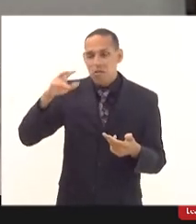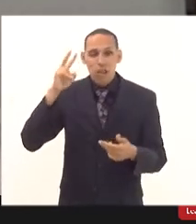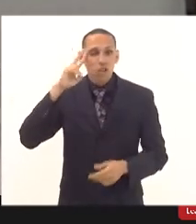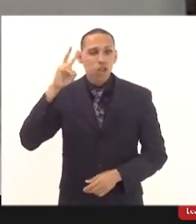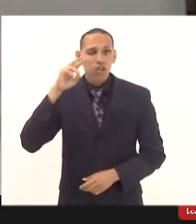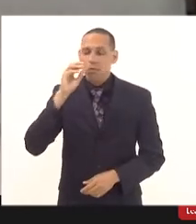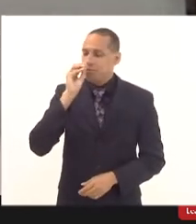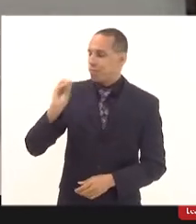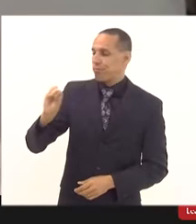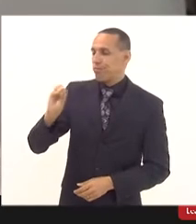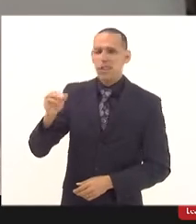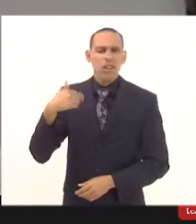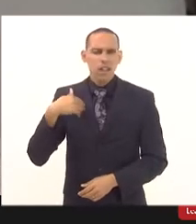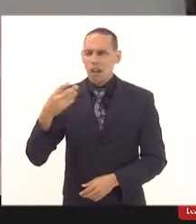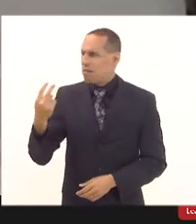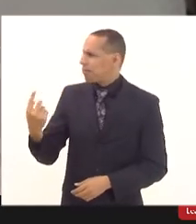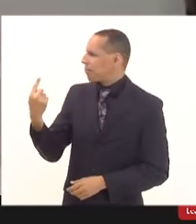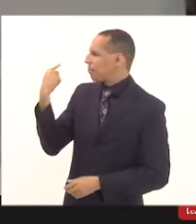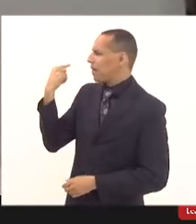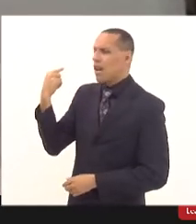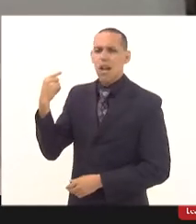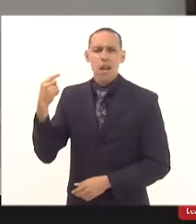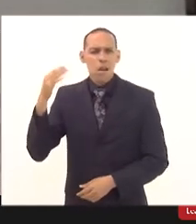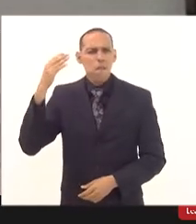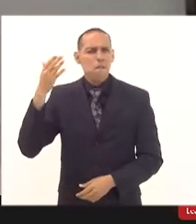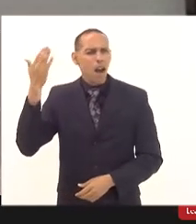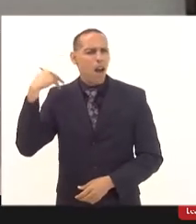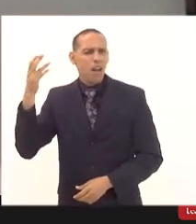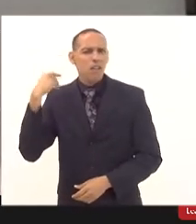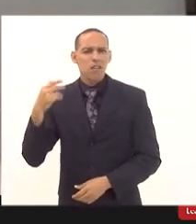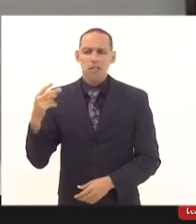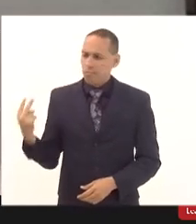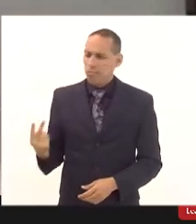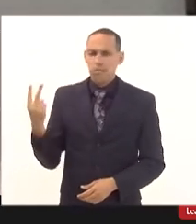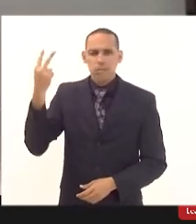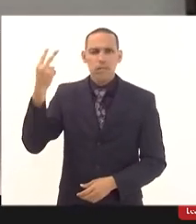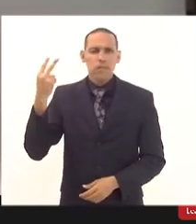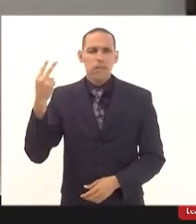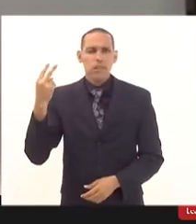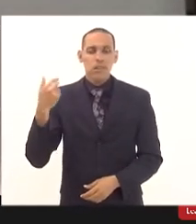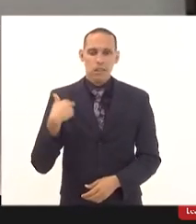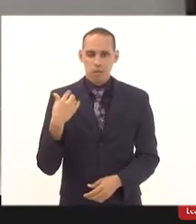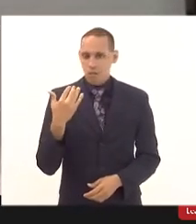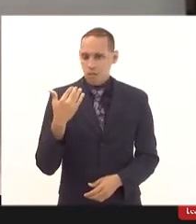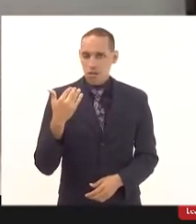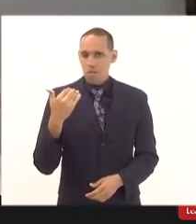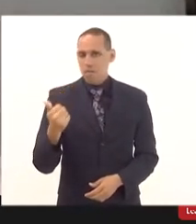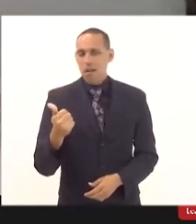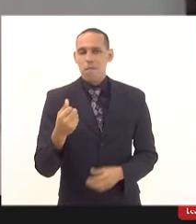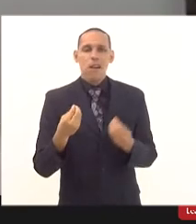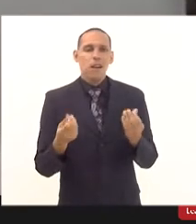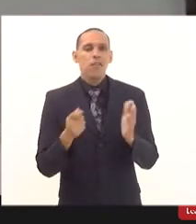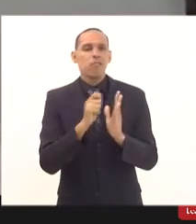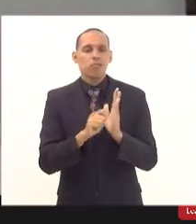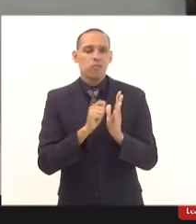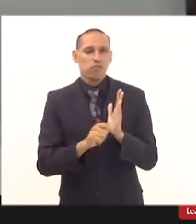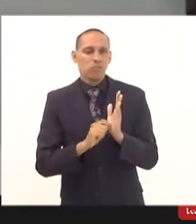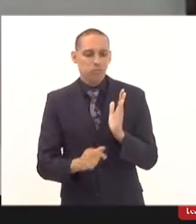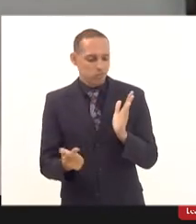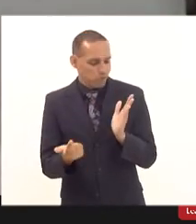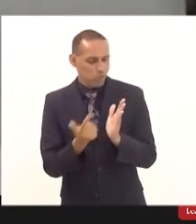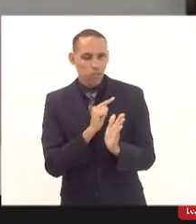eu sempre valorizei o passado eu tive a sorte de ter sido convidado pela médica a Mona para distrair vai escrever os livros